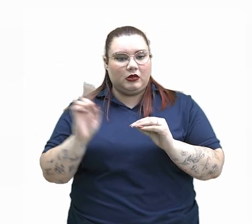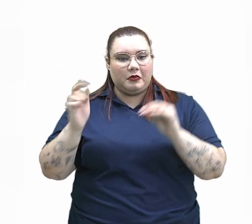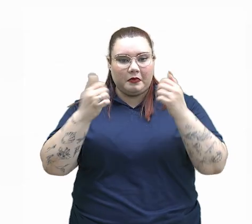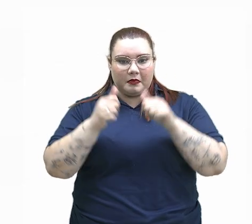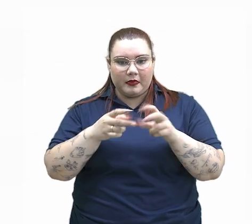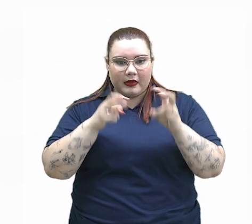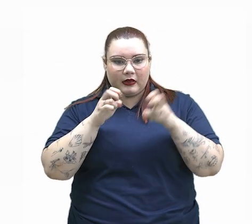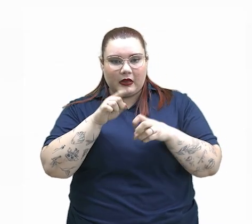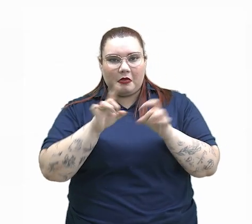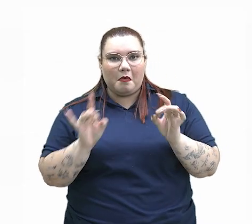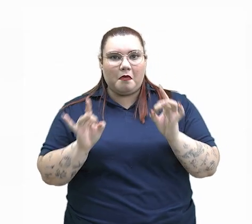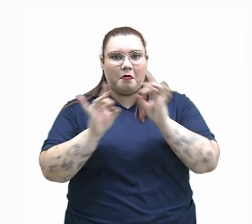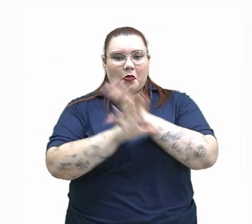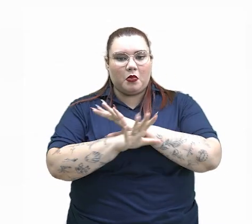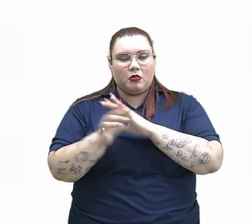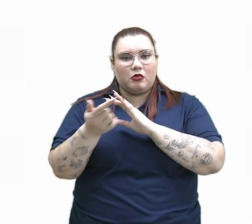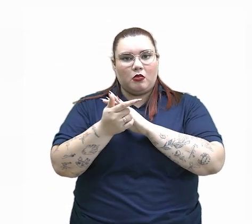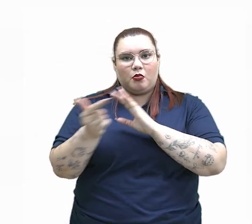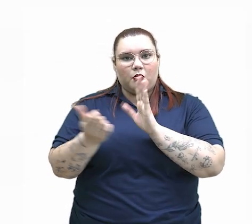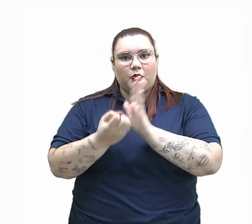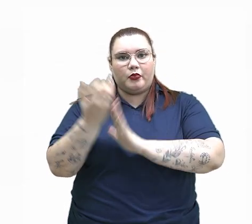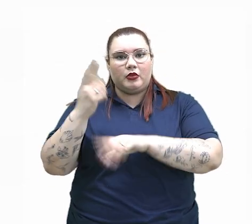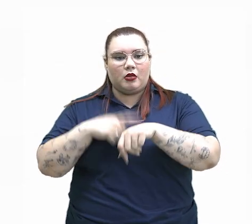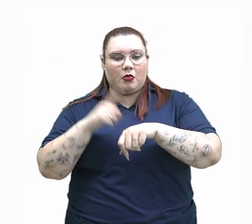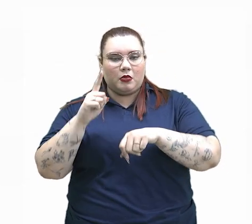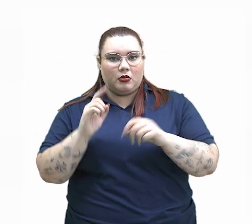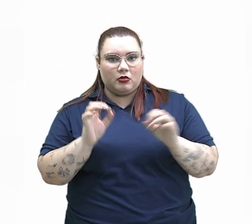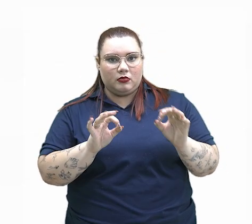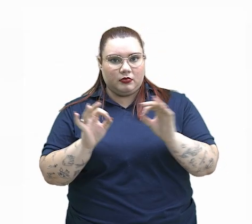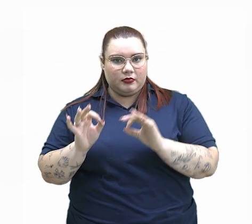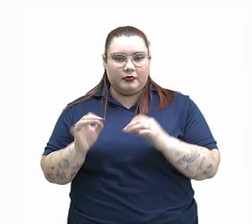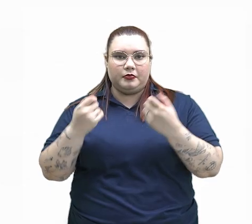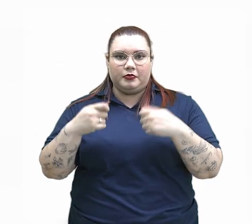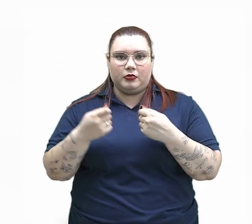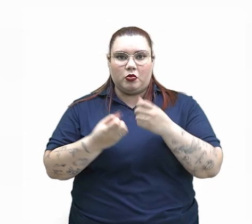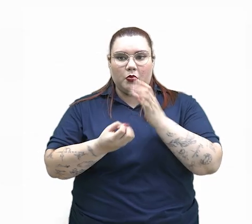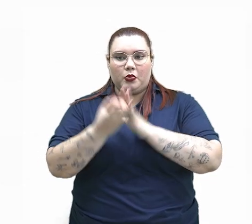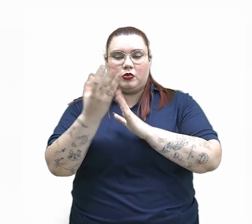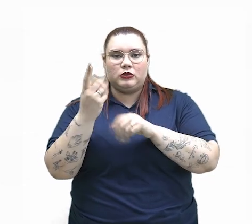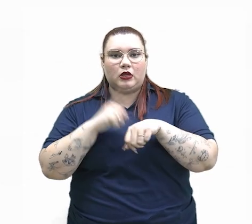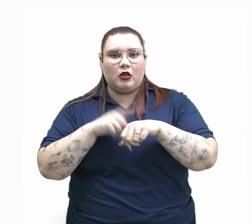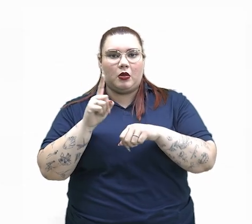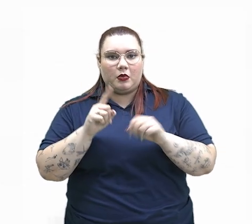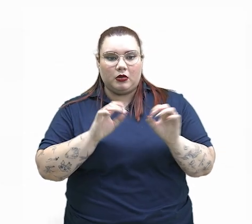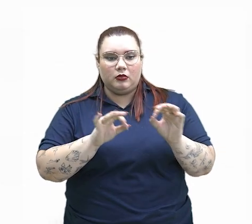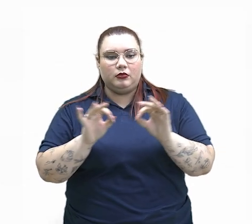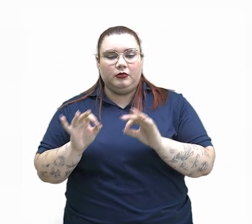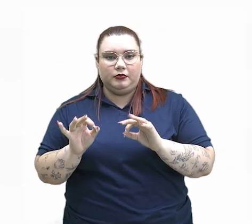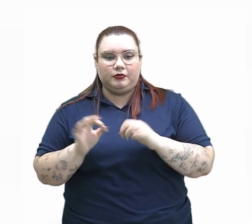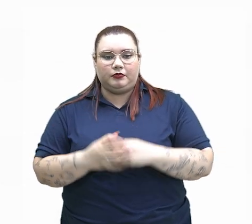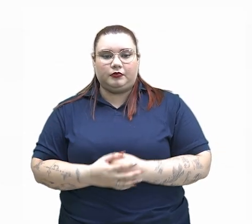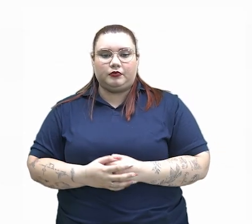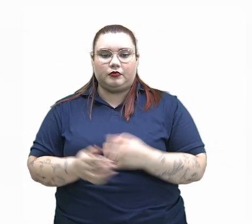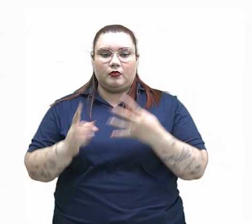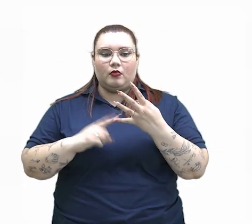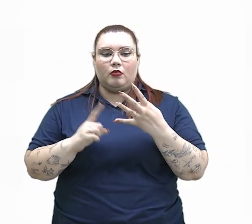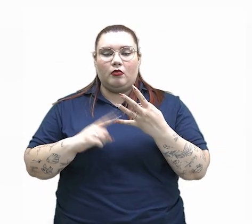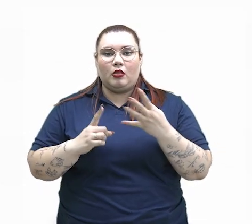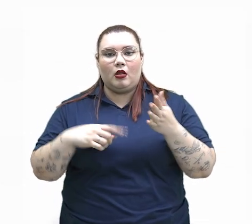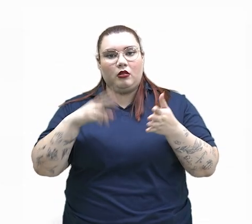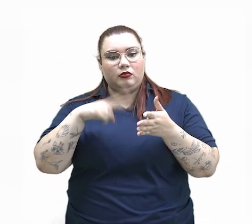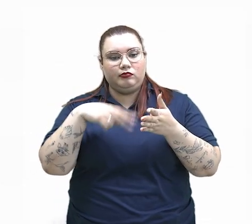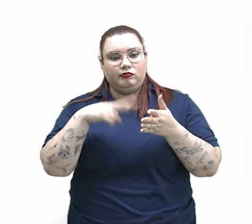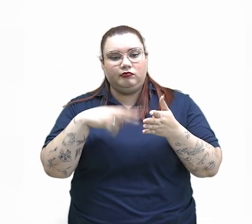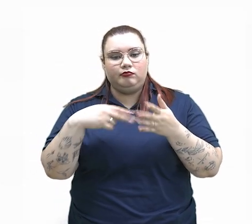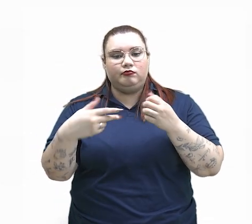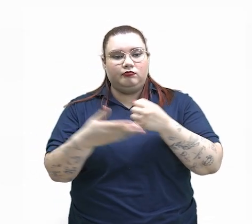ele percebe quando o repertório é decorado e não produtivo, ou seja, o repertório ele precisa ser produtivo, né, nada decorado. E por último,